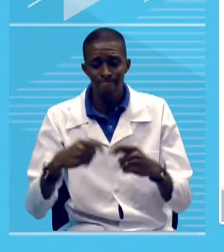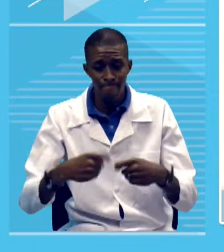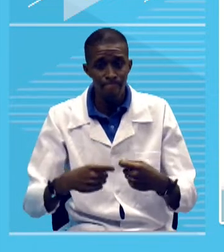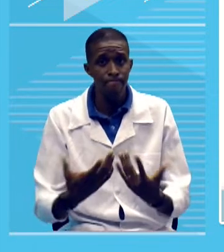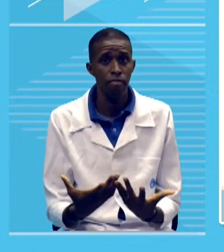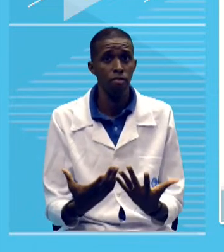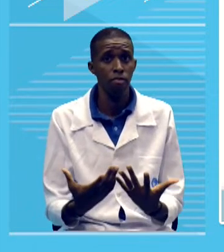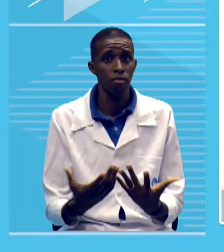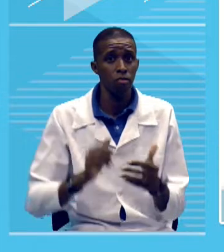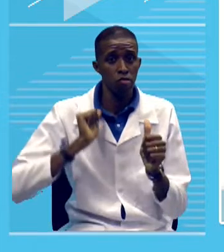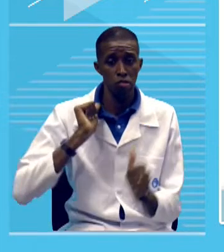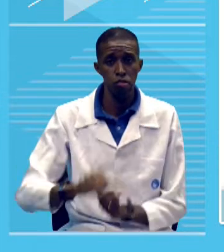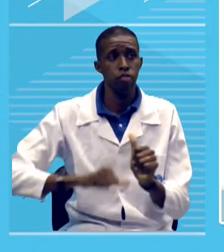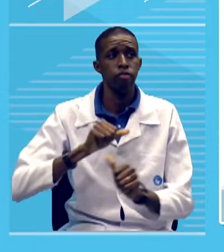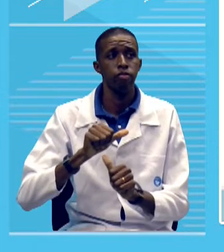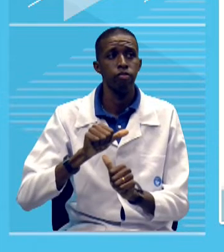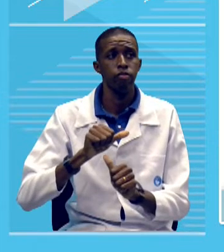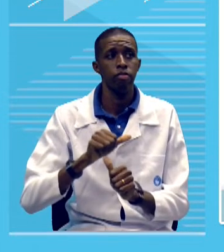carvão mineral